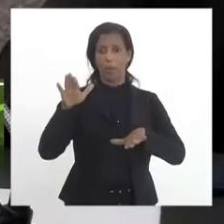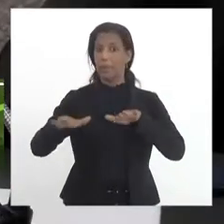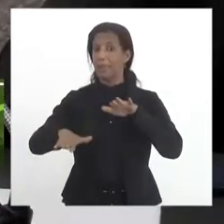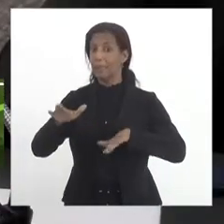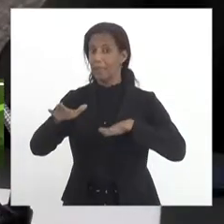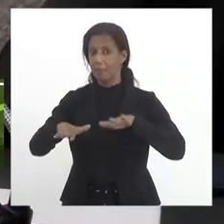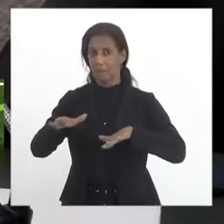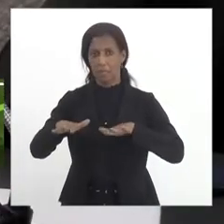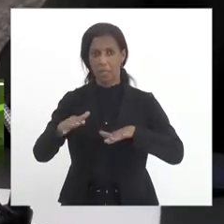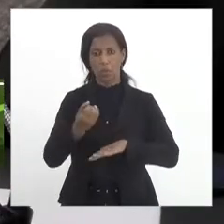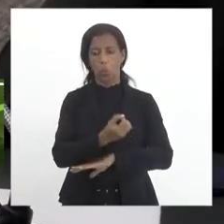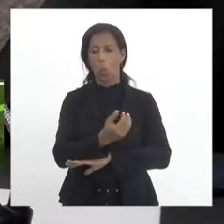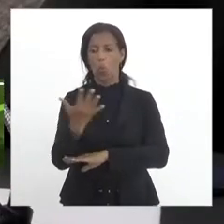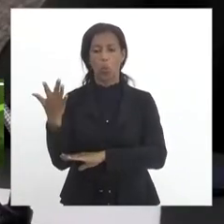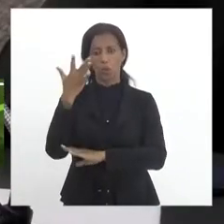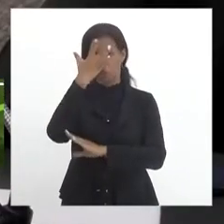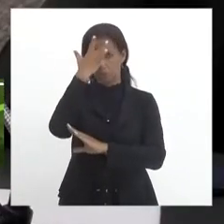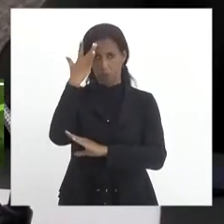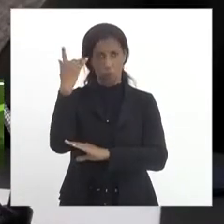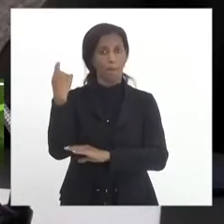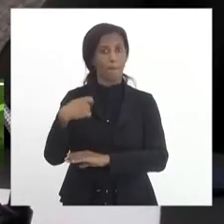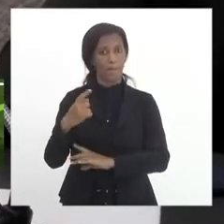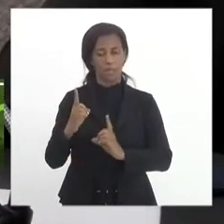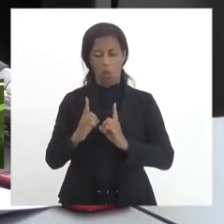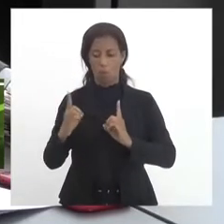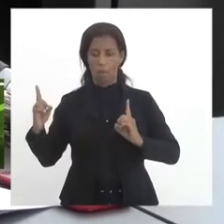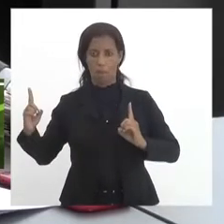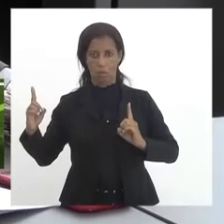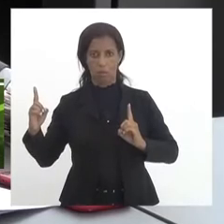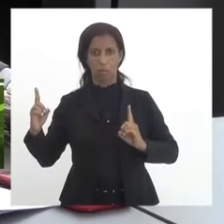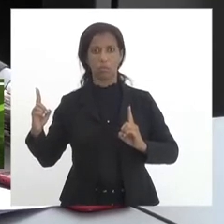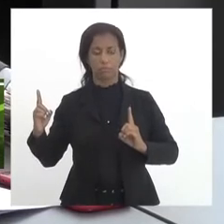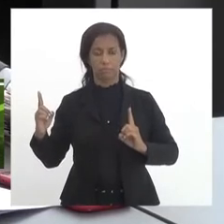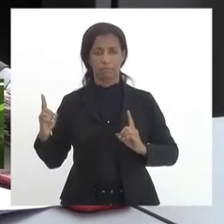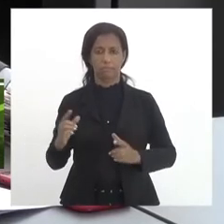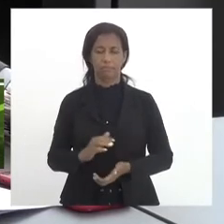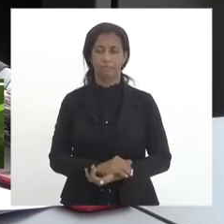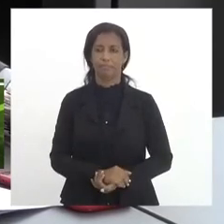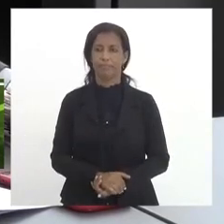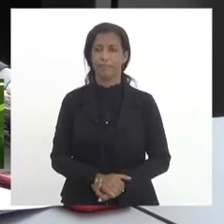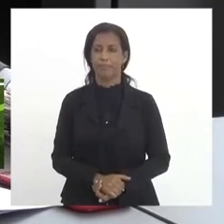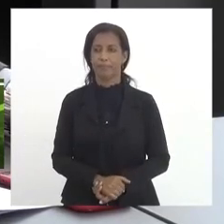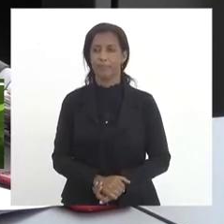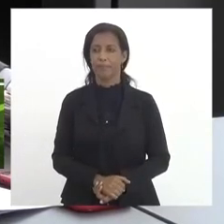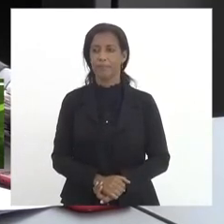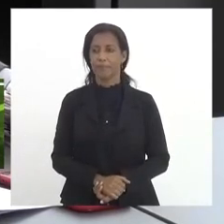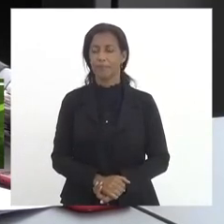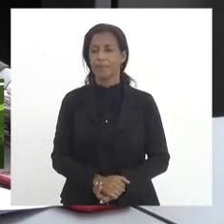que ter 1 metro. Que é o... Bom, que está sendo... O presidente...